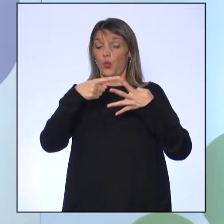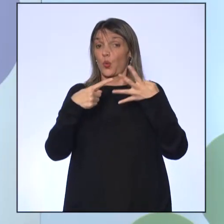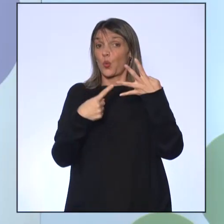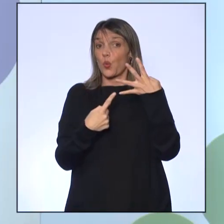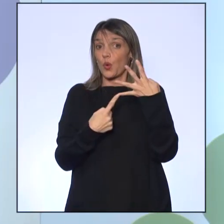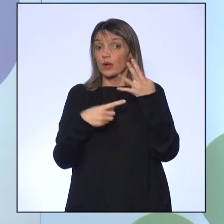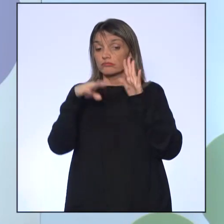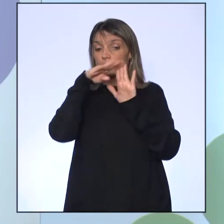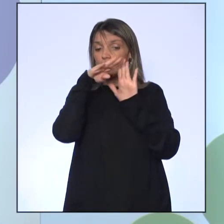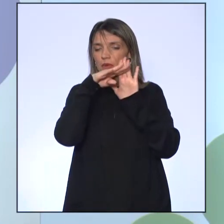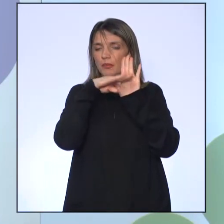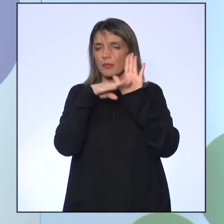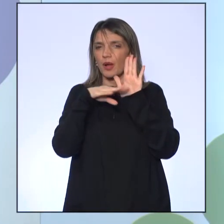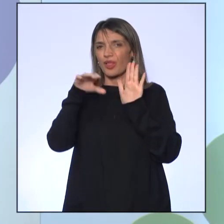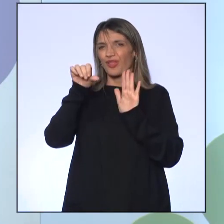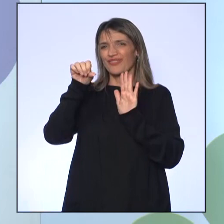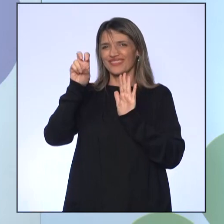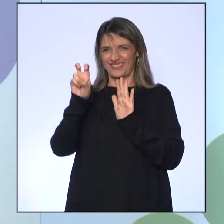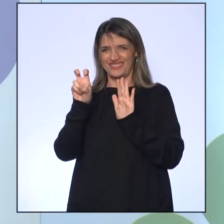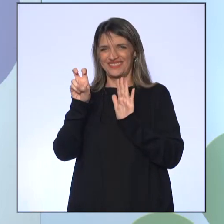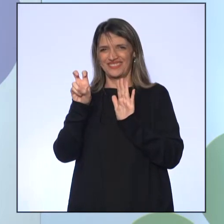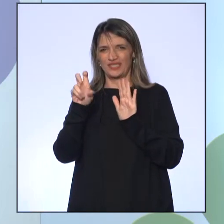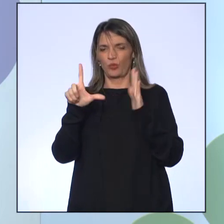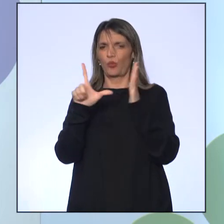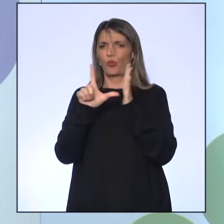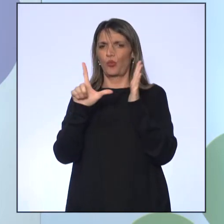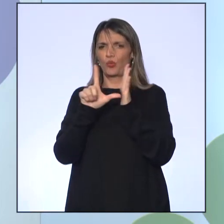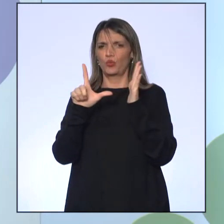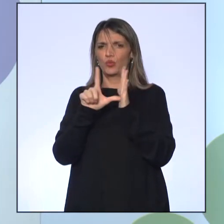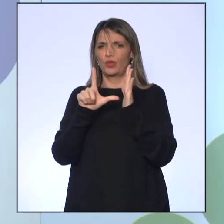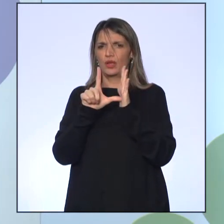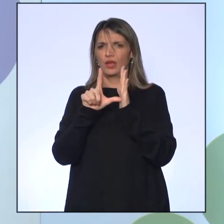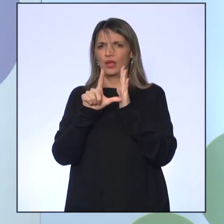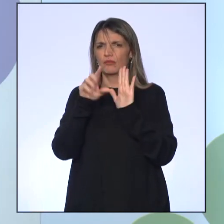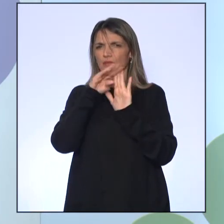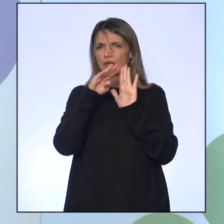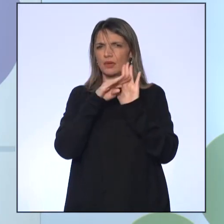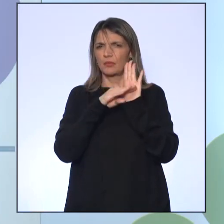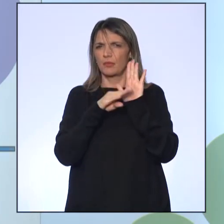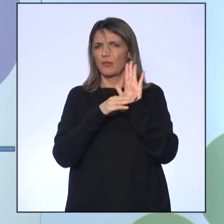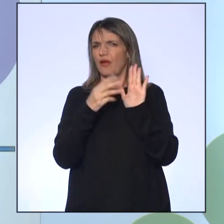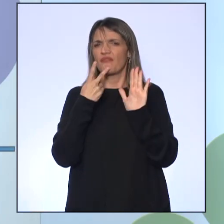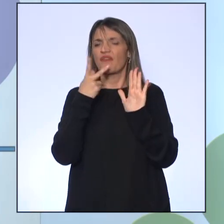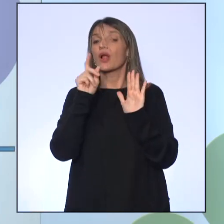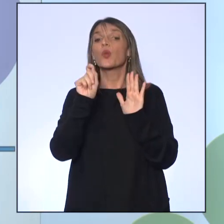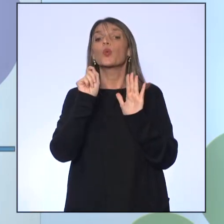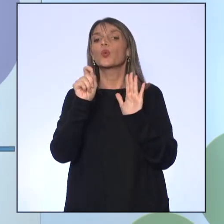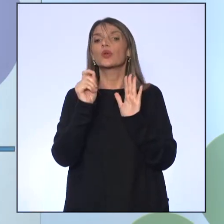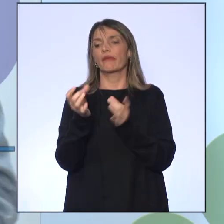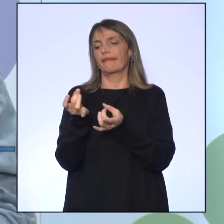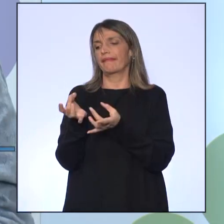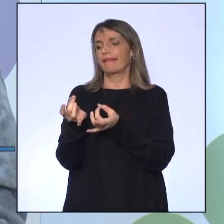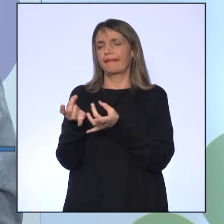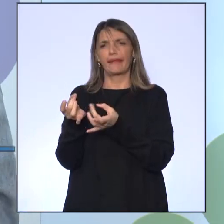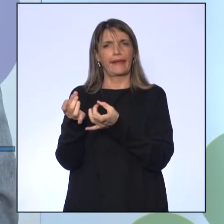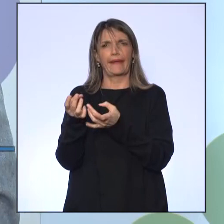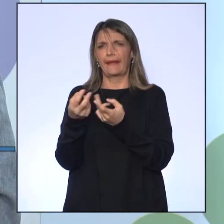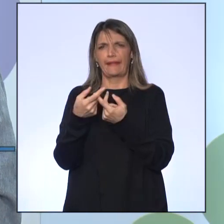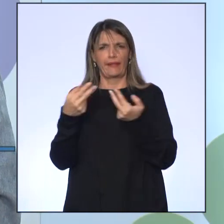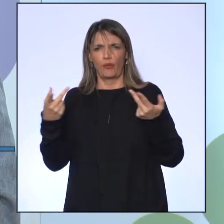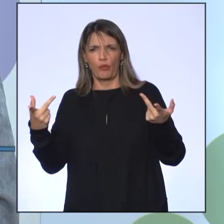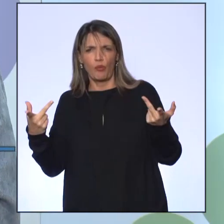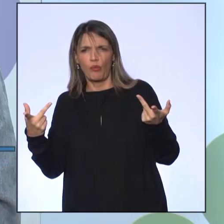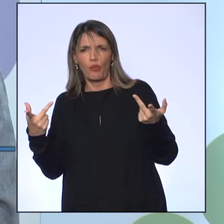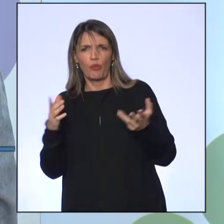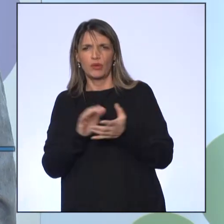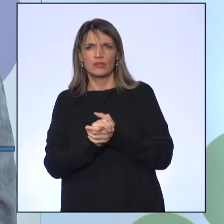das 95 teses de Lutero, e são teses que falam exatamente sobre a questão da venda de indulgências, a opinião que Lutero tinha